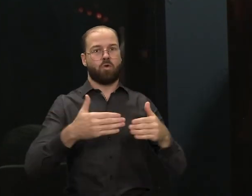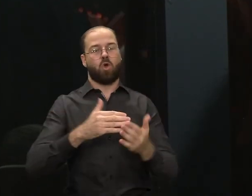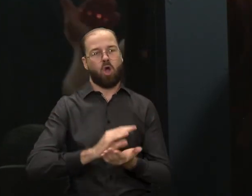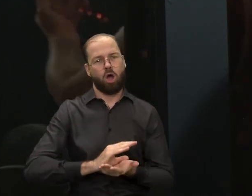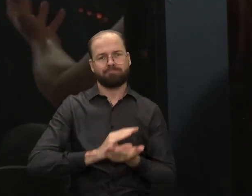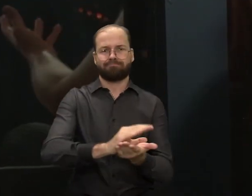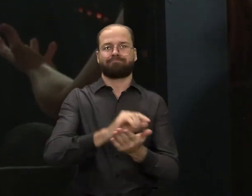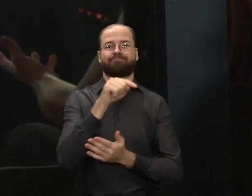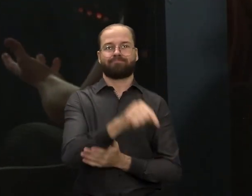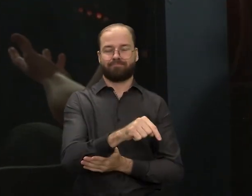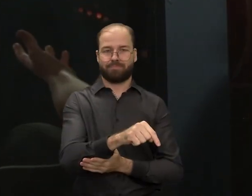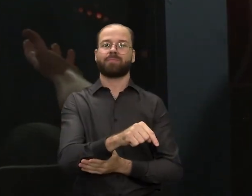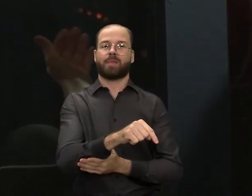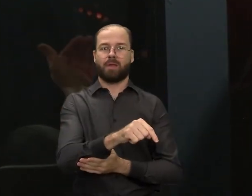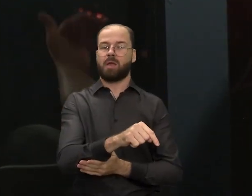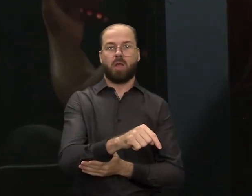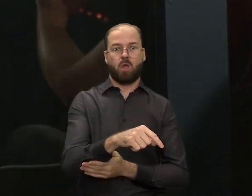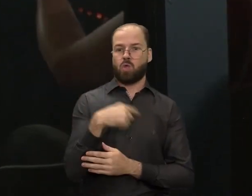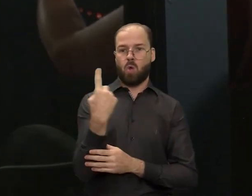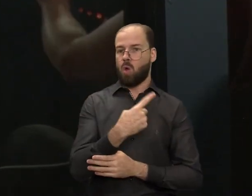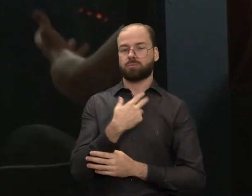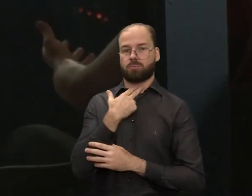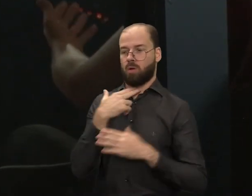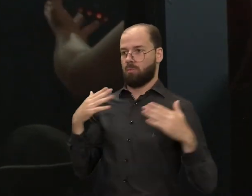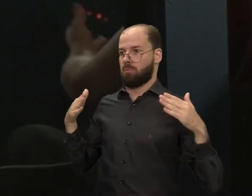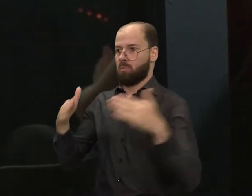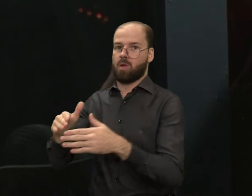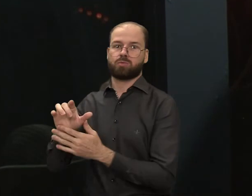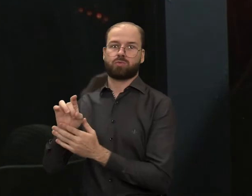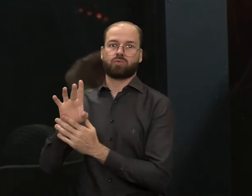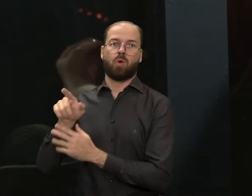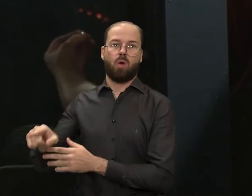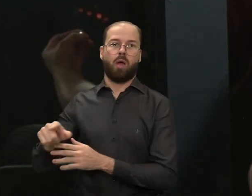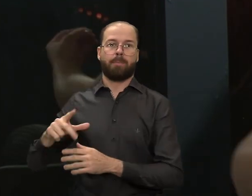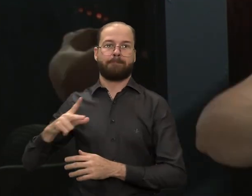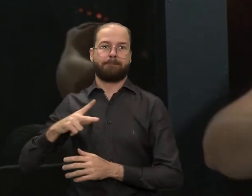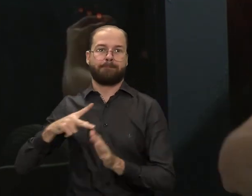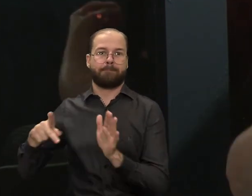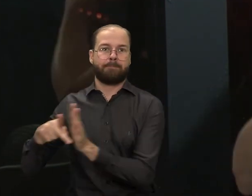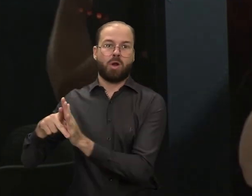Né? Ou no próprio cidadão, será que ele vai conseguir